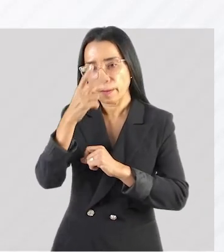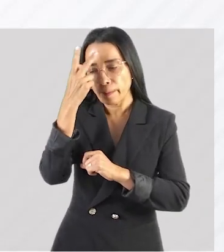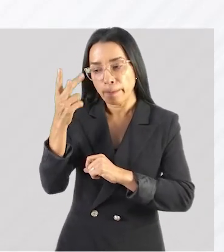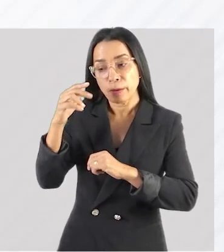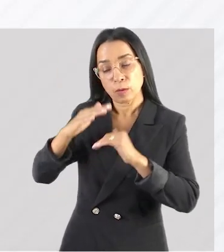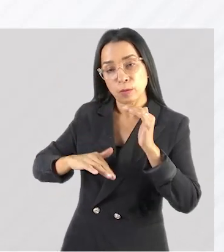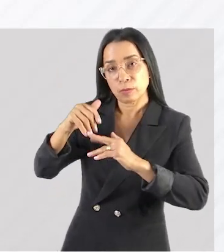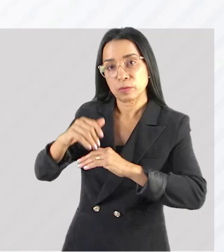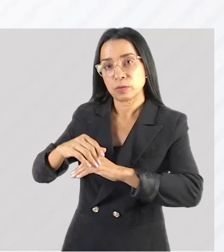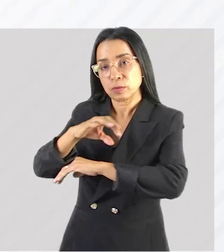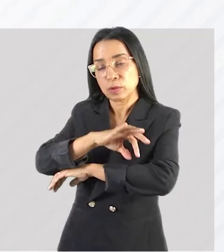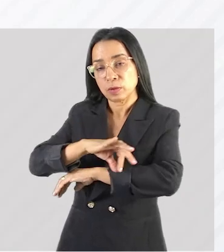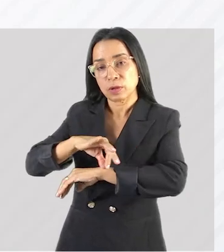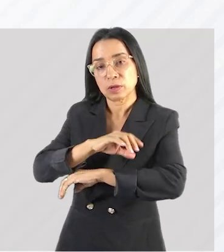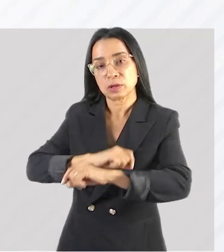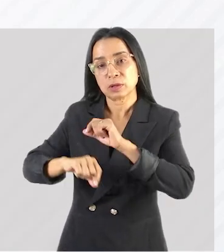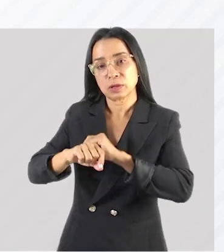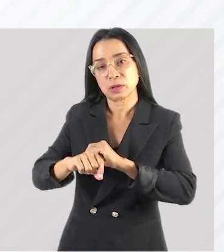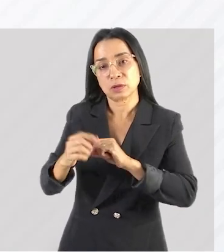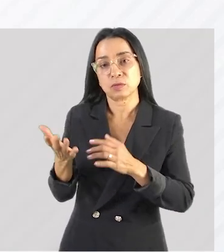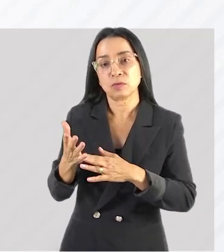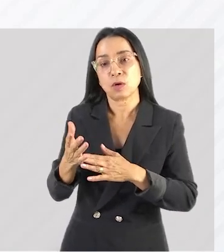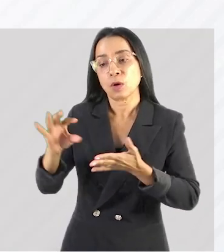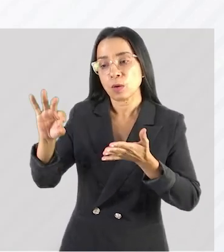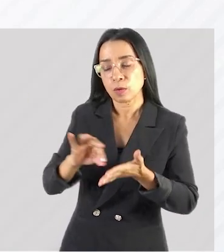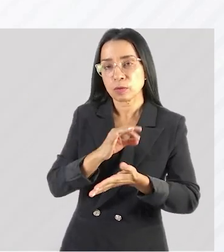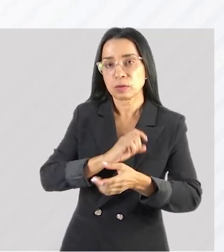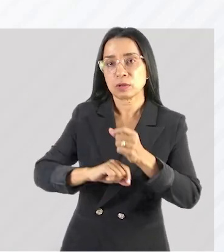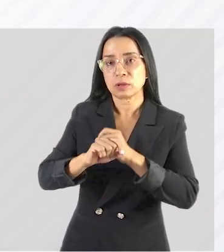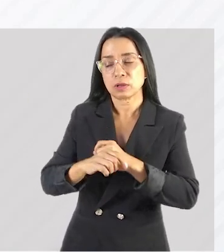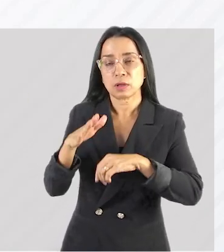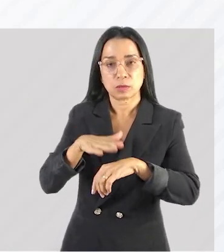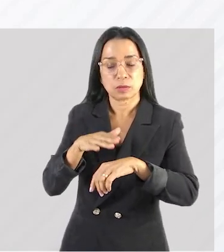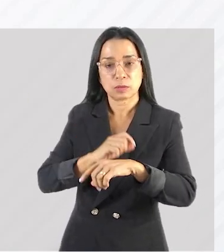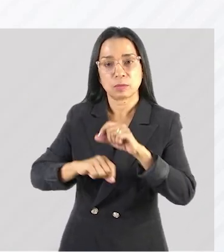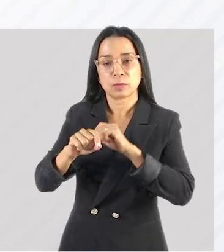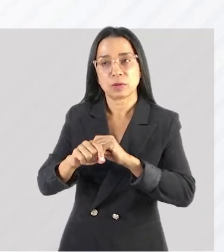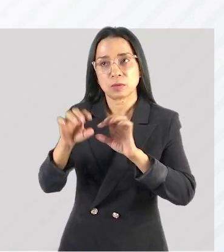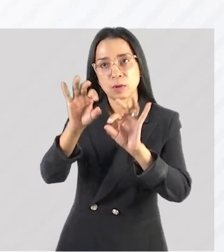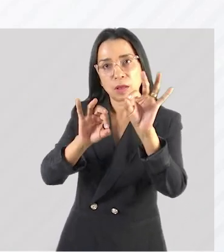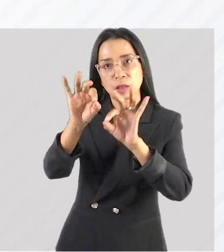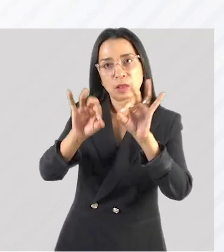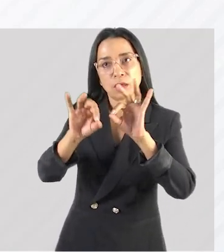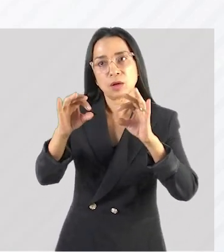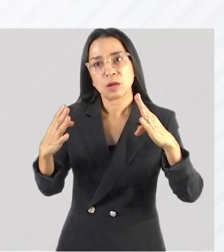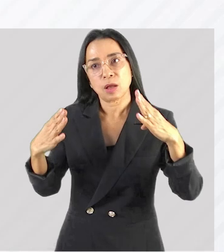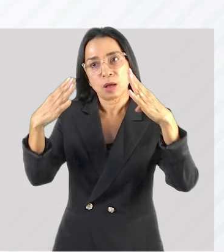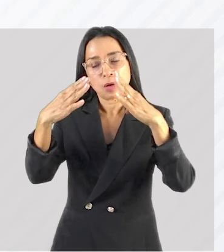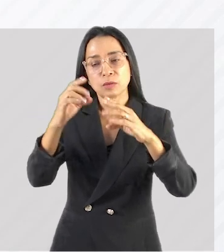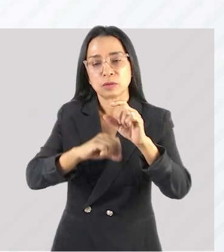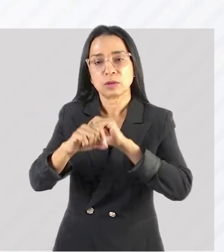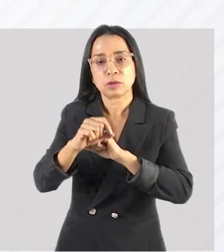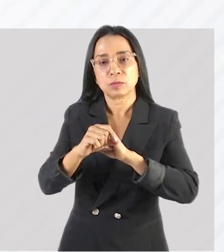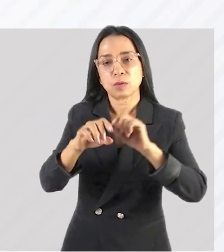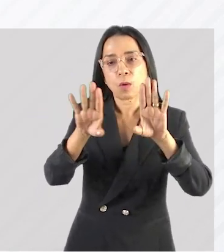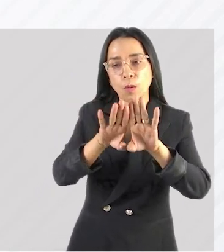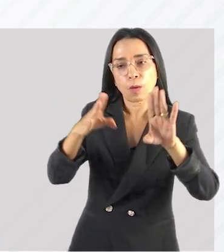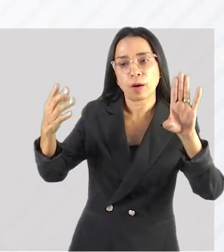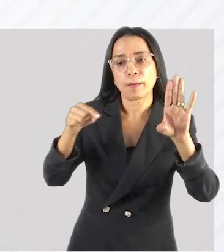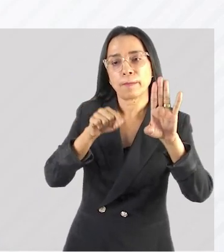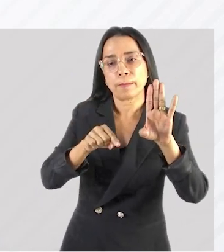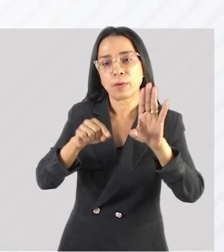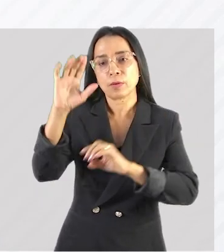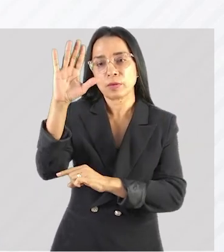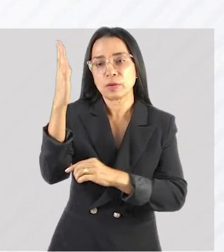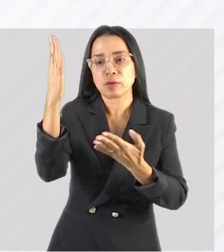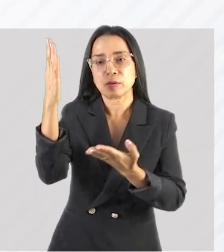para decorar a entrada de um templo religioso, no formato de um triângulo equilátero, com uma porta de madeira